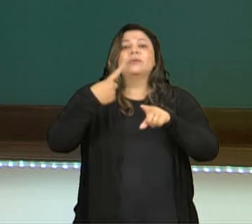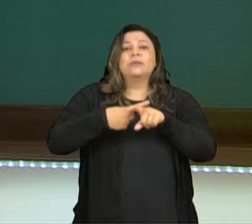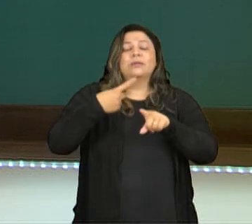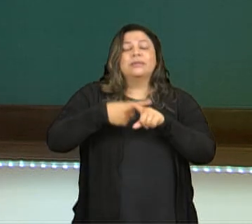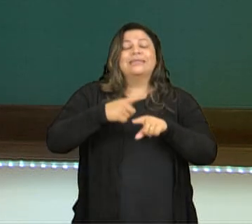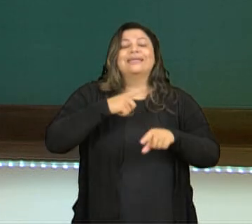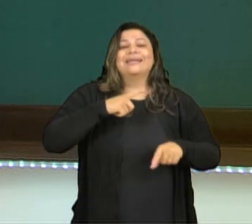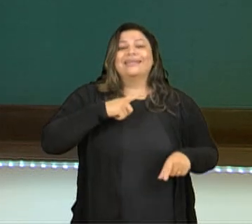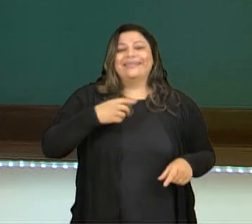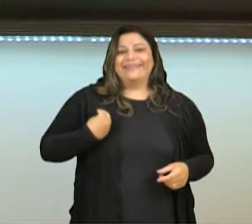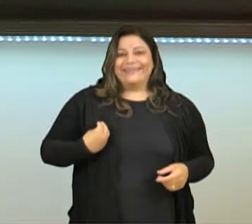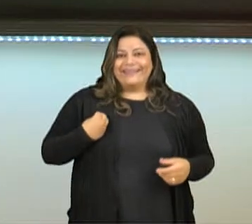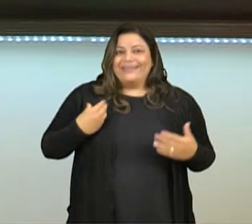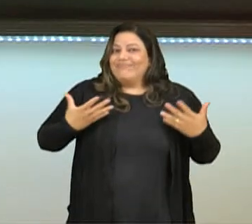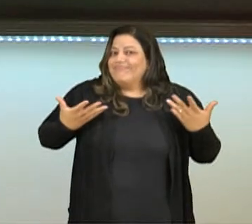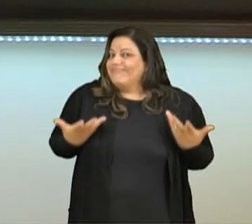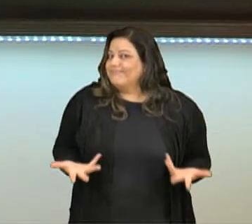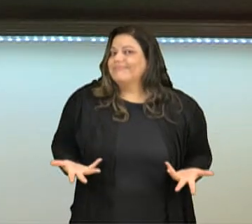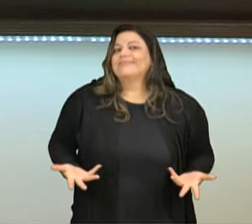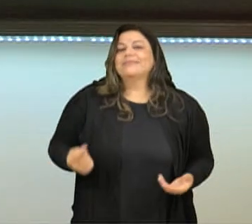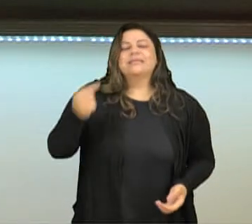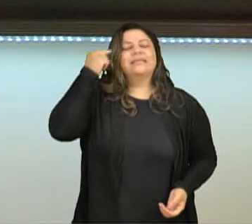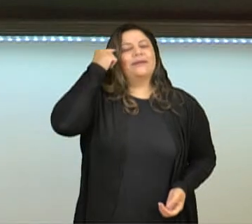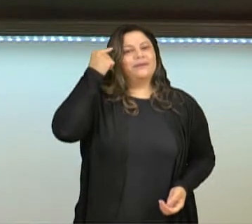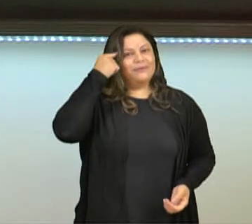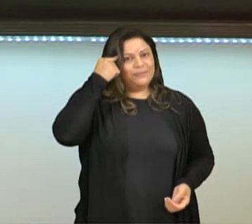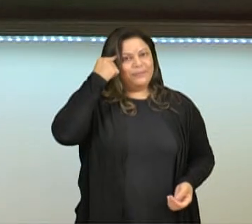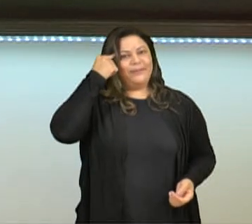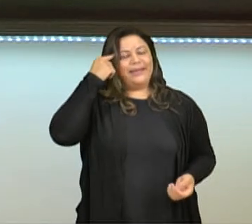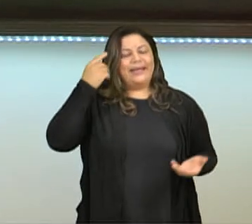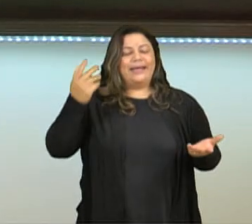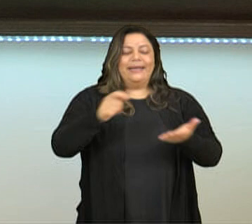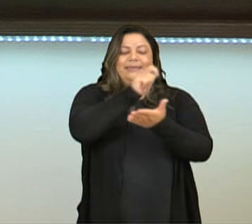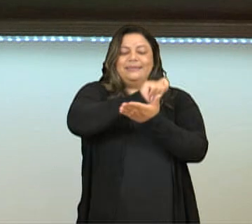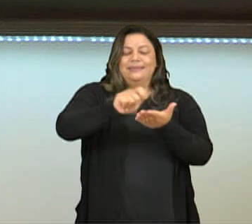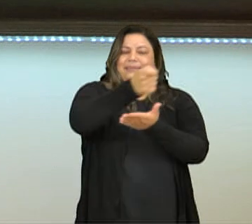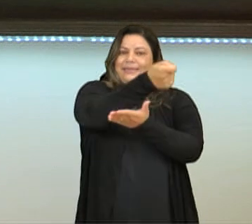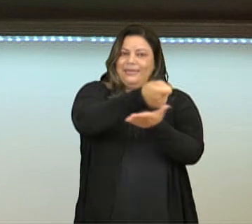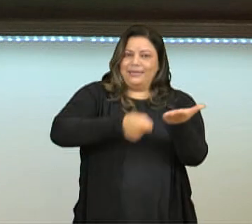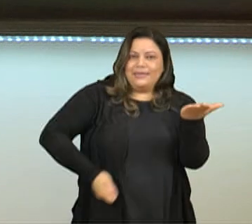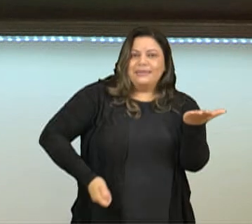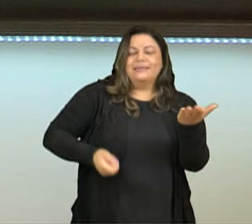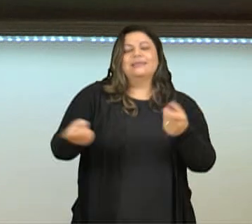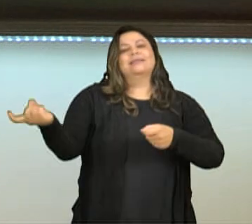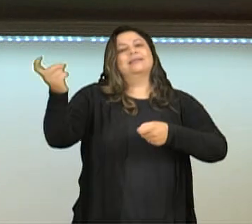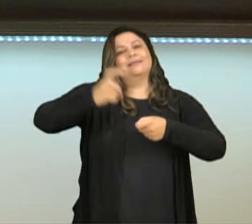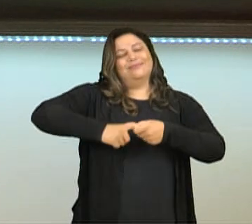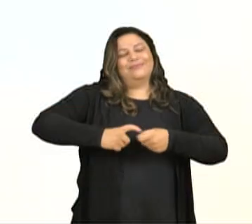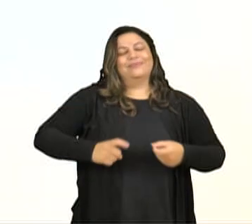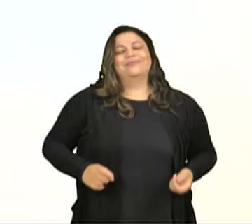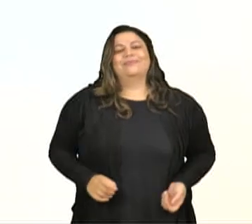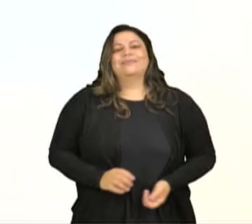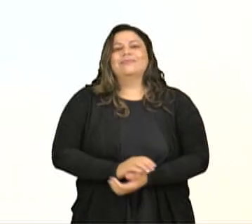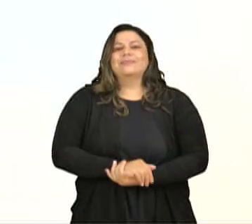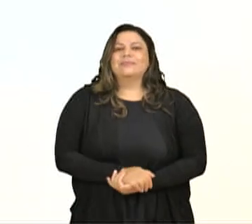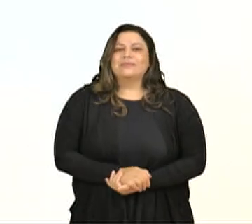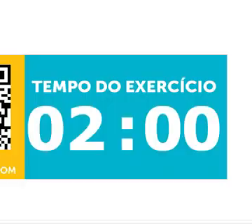essa classificação? Então, pensem um pouquinho a respeito, escrevam aí e a gente já volta com a correção.